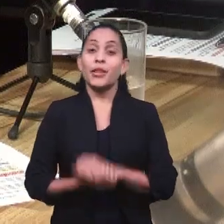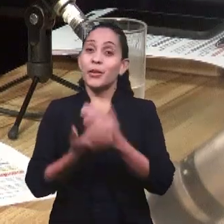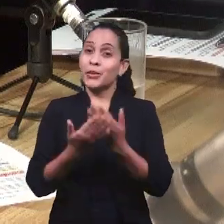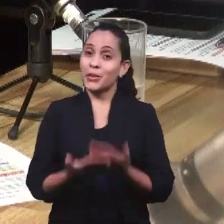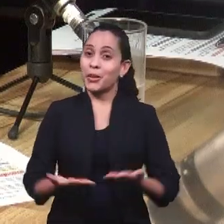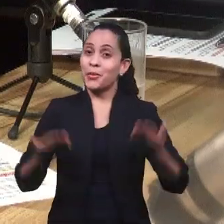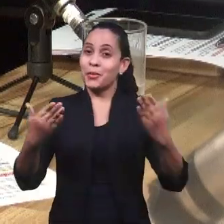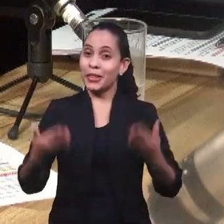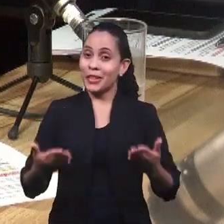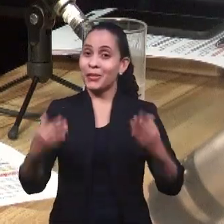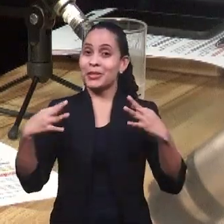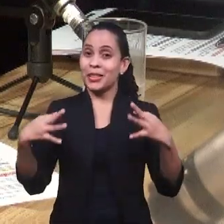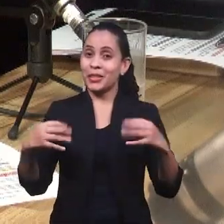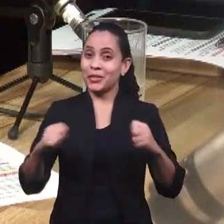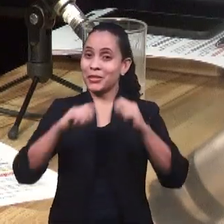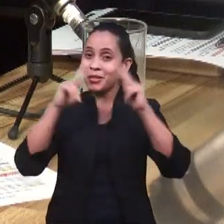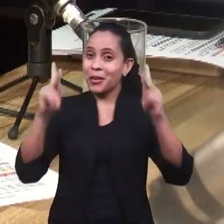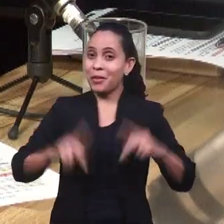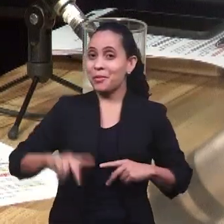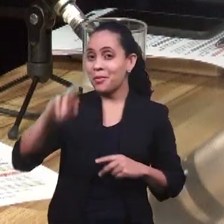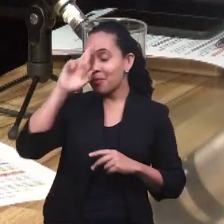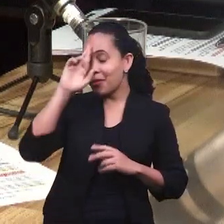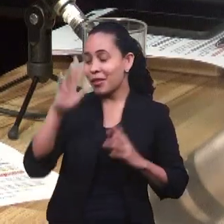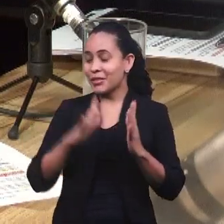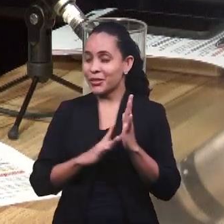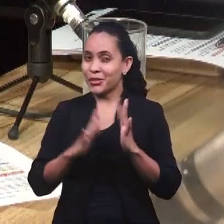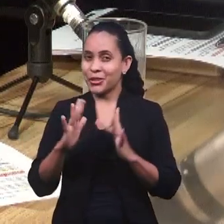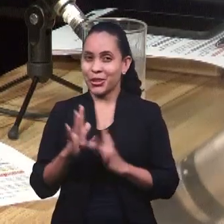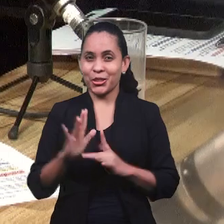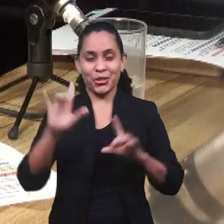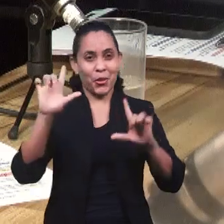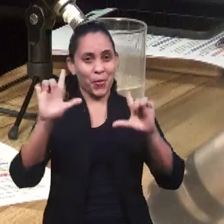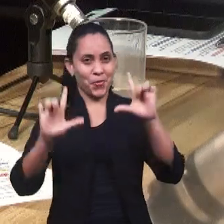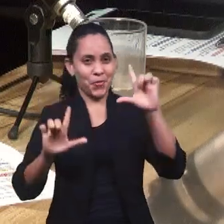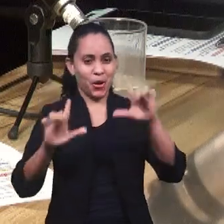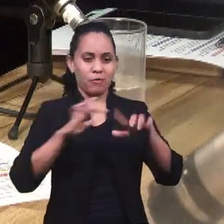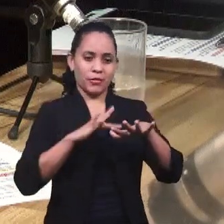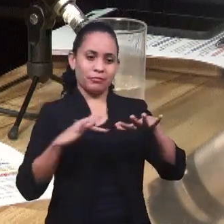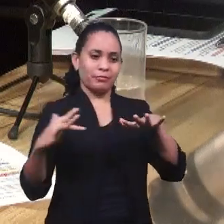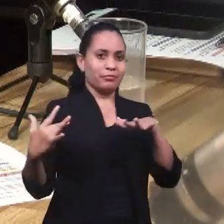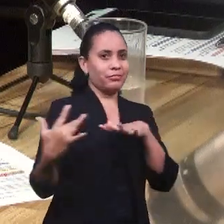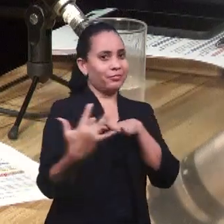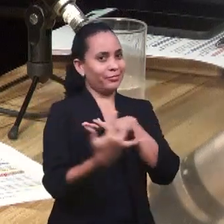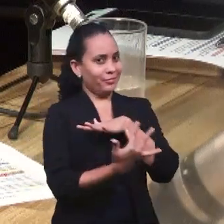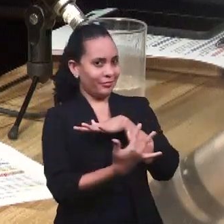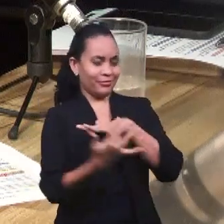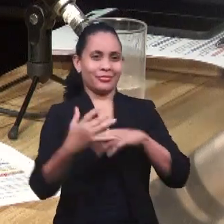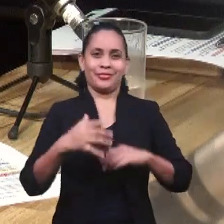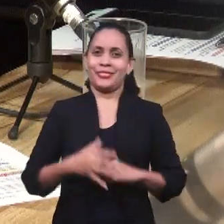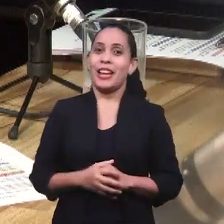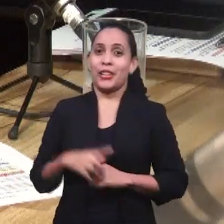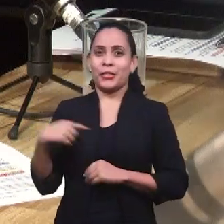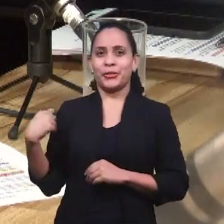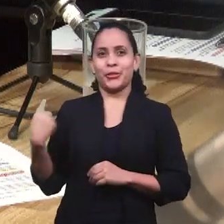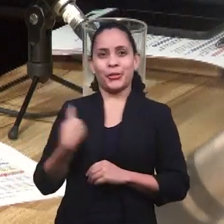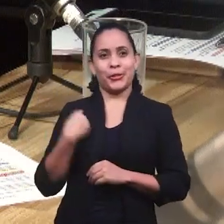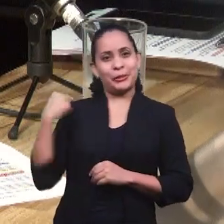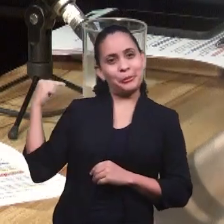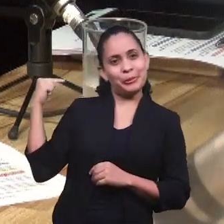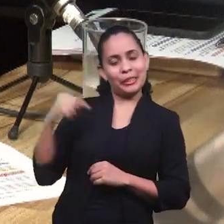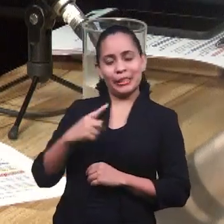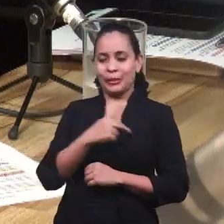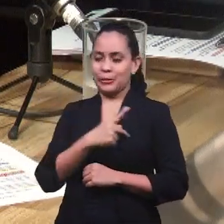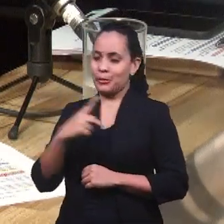Nós cumprimentamos a todos com a paz do Senhor Jesus. Este é o programa Redes Digitais. Nós estamos aqui com